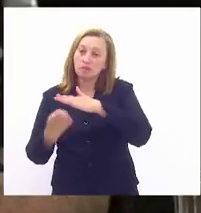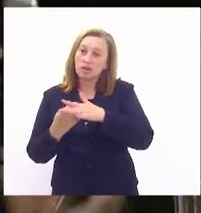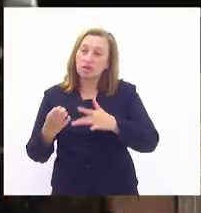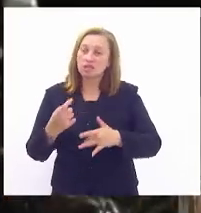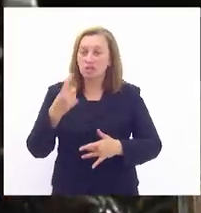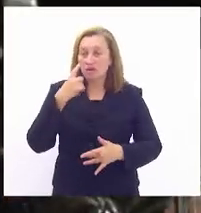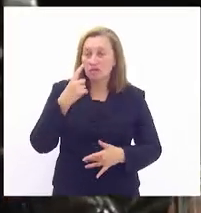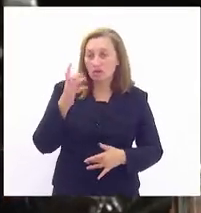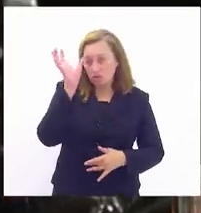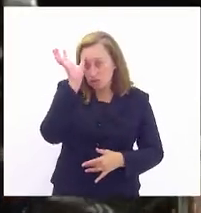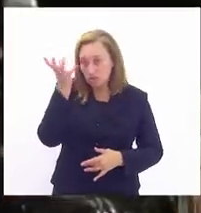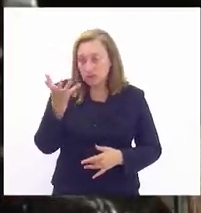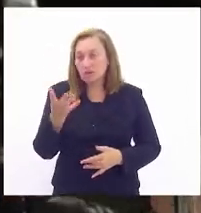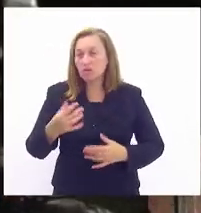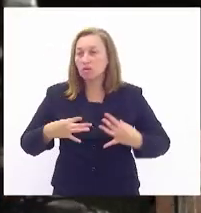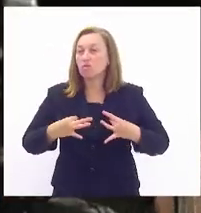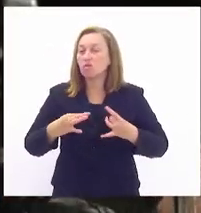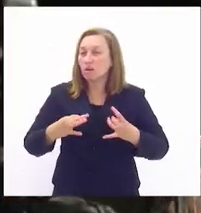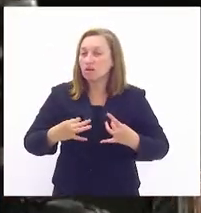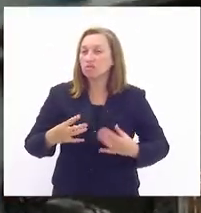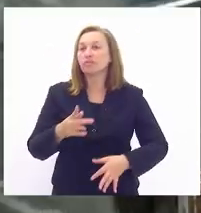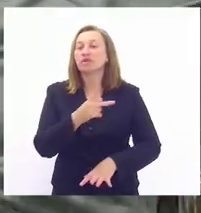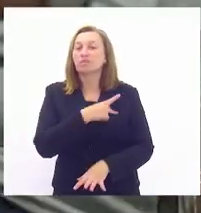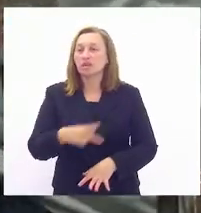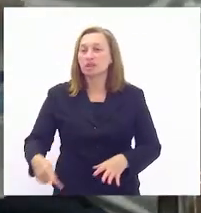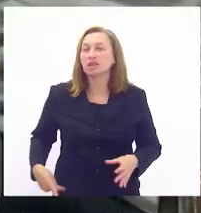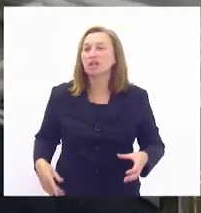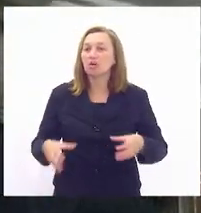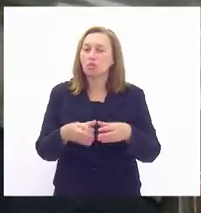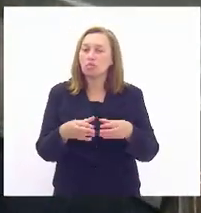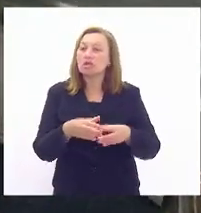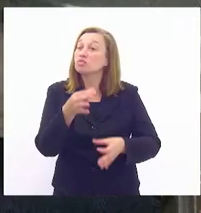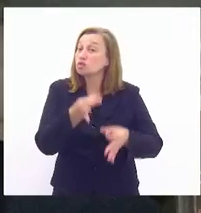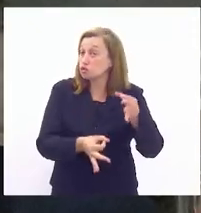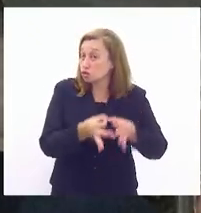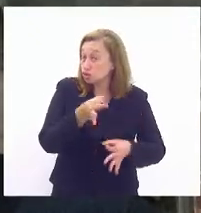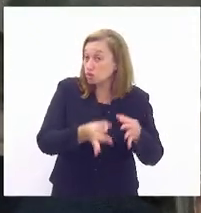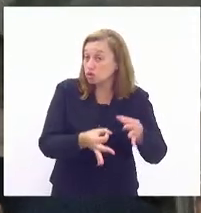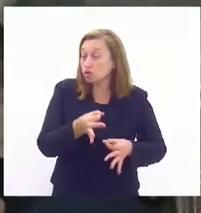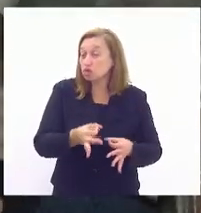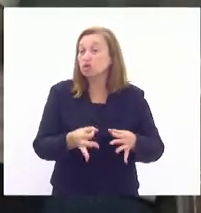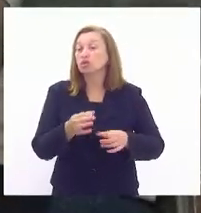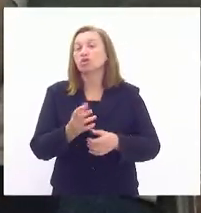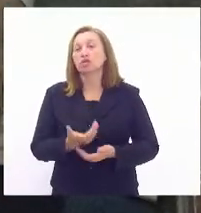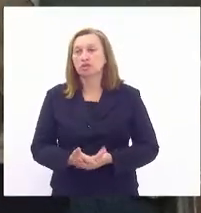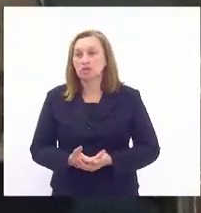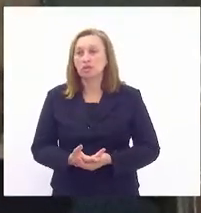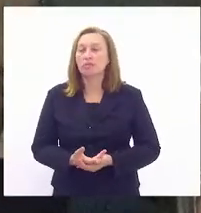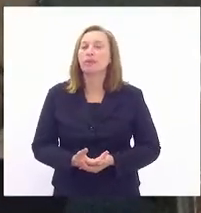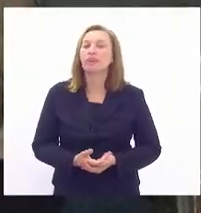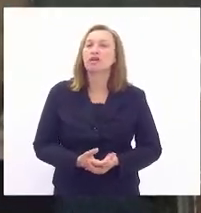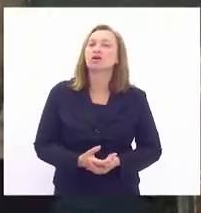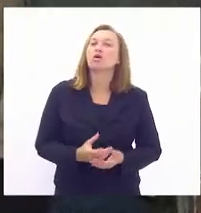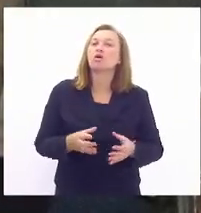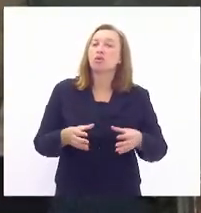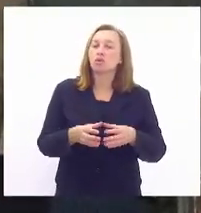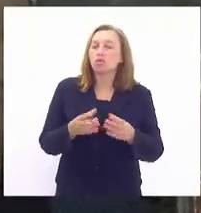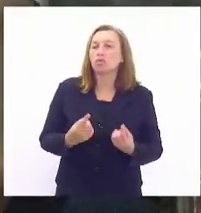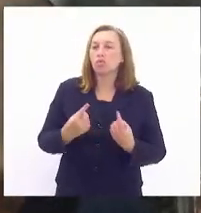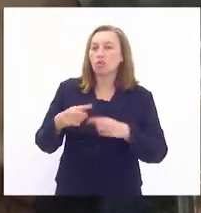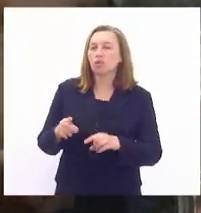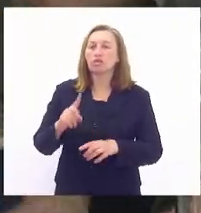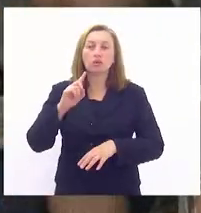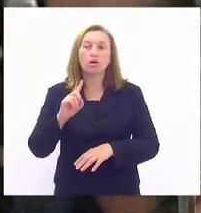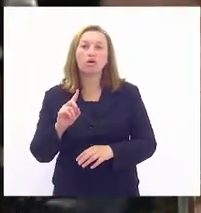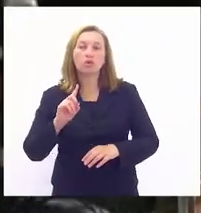na qualidade de presidente da Comissão de Justiça, presidente da comissão vigente de combate à poluição em Volta